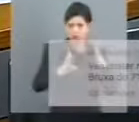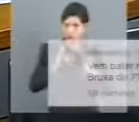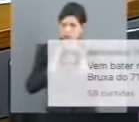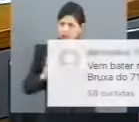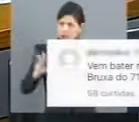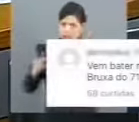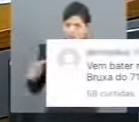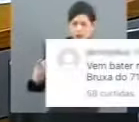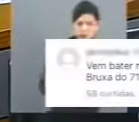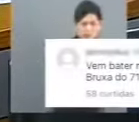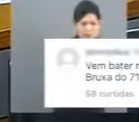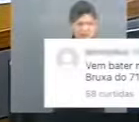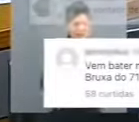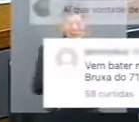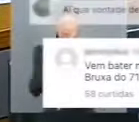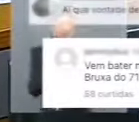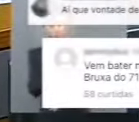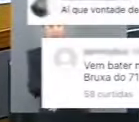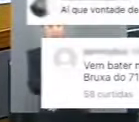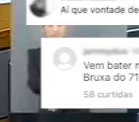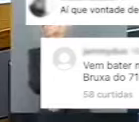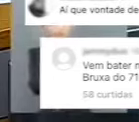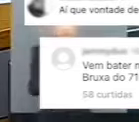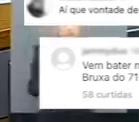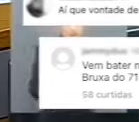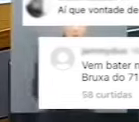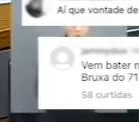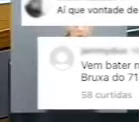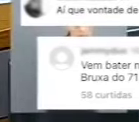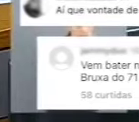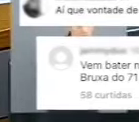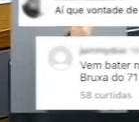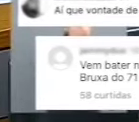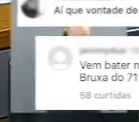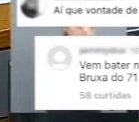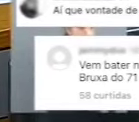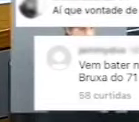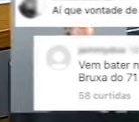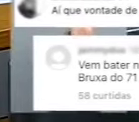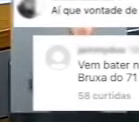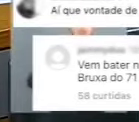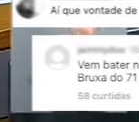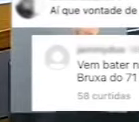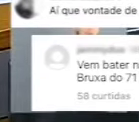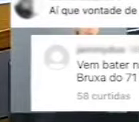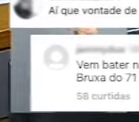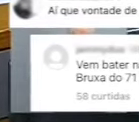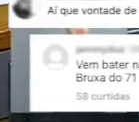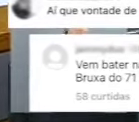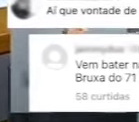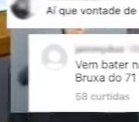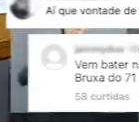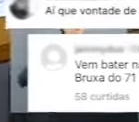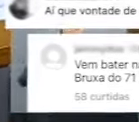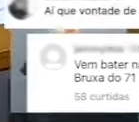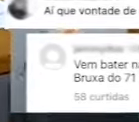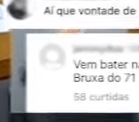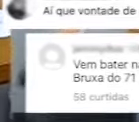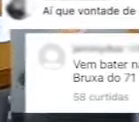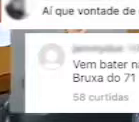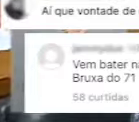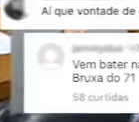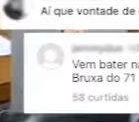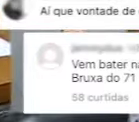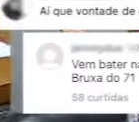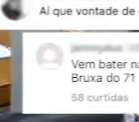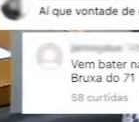tenho sido ameaçada de morte, ameaçada a minha integridade física, e são vários, inclusive um